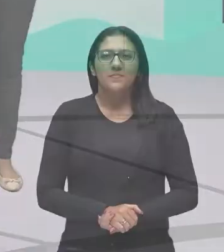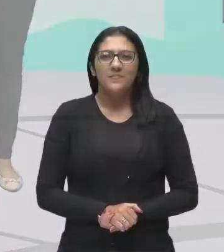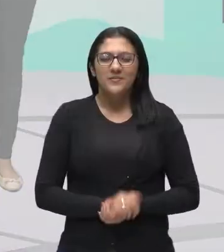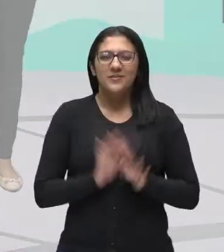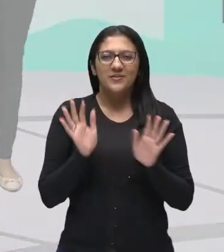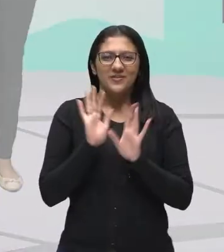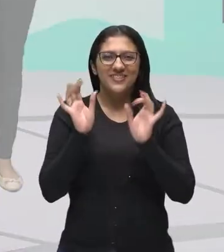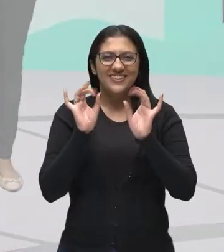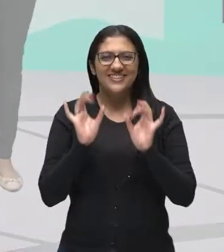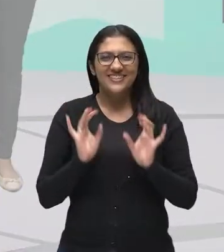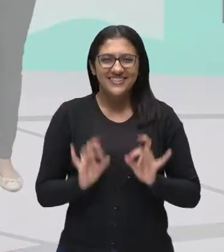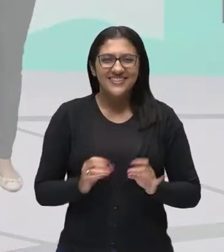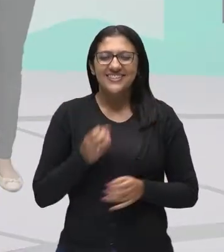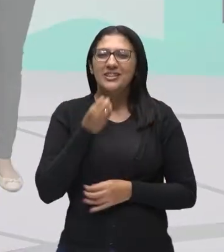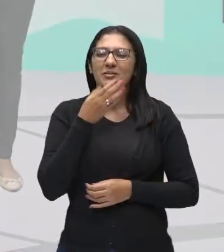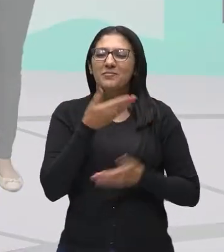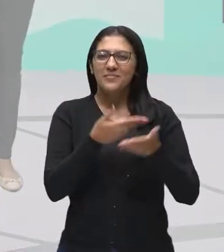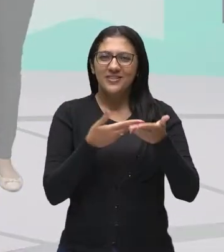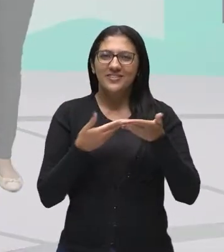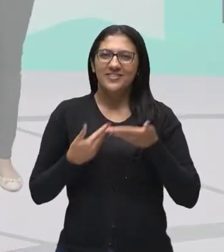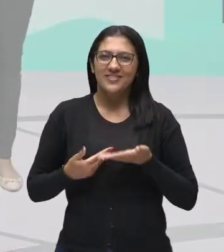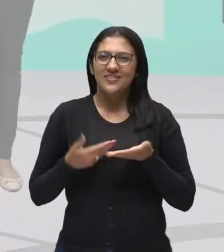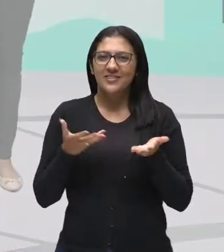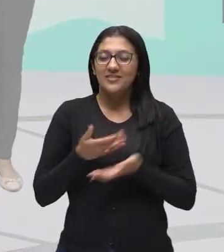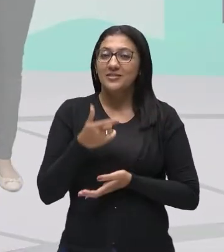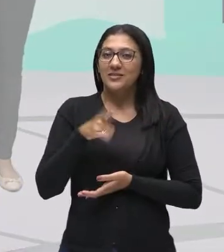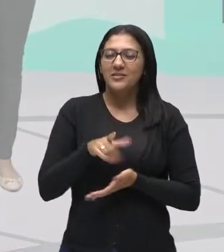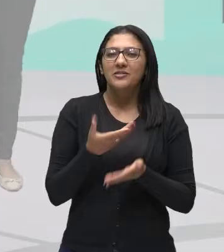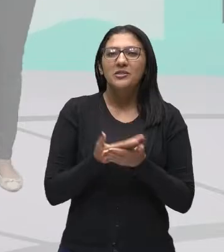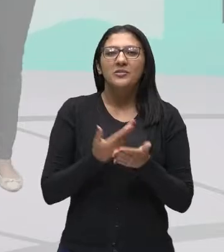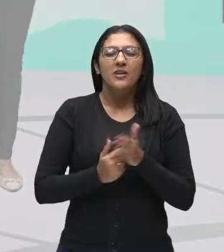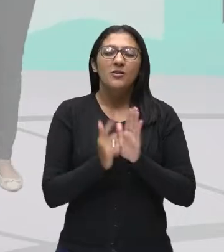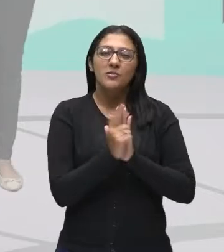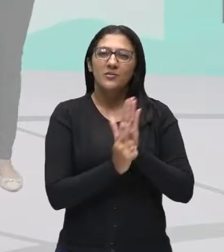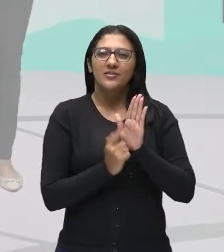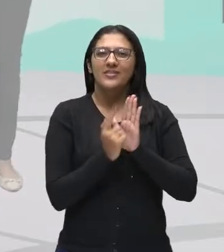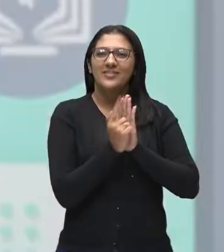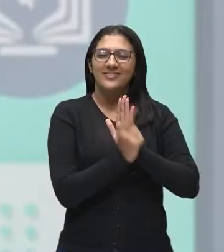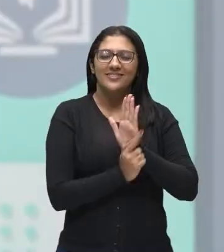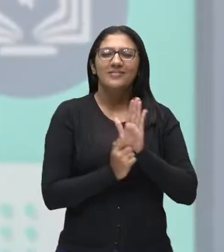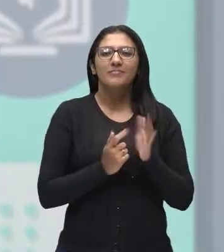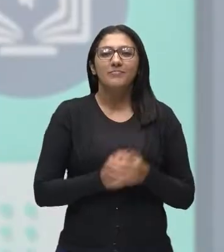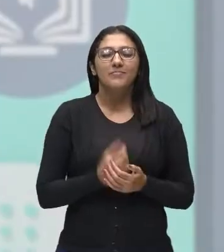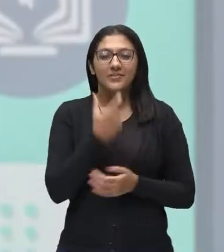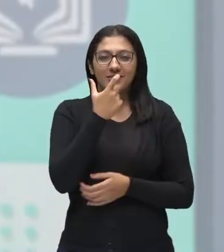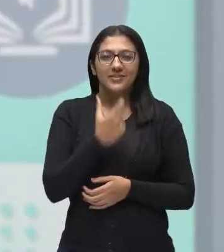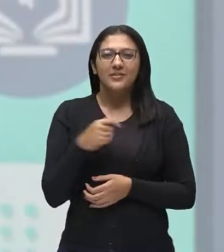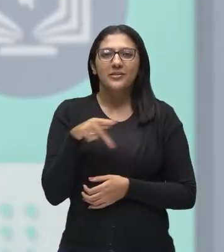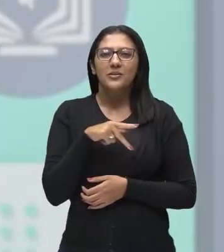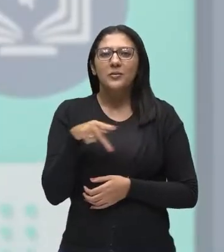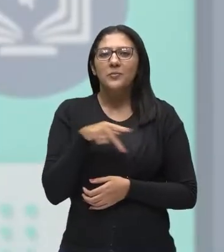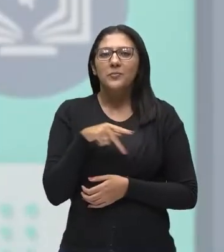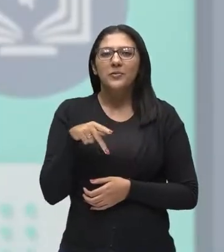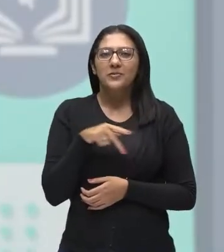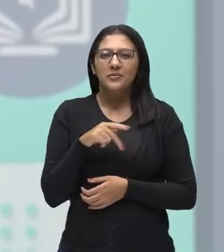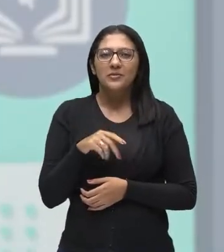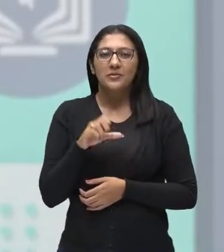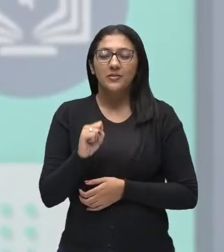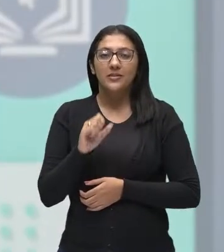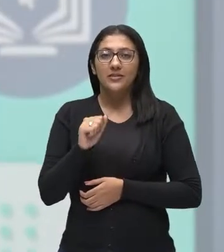Olá, queridos! Sejam bem-vindos a mais uma aula do Contraturno Digital. Eu sou a professora